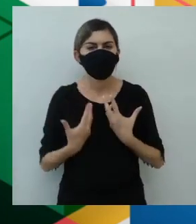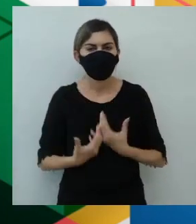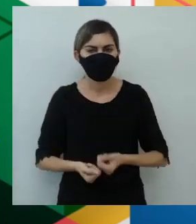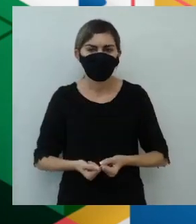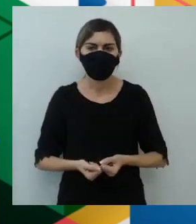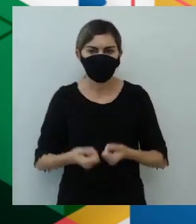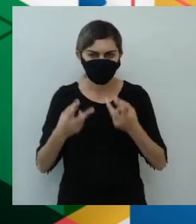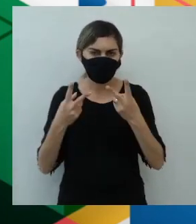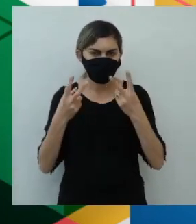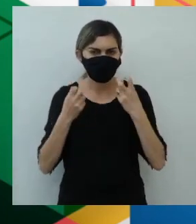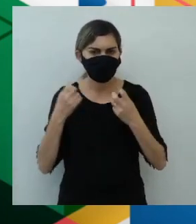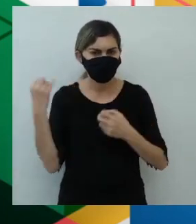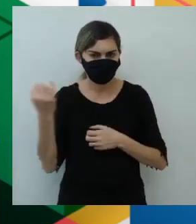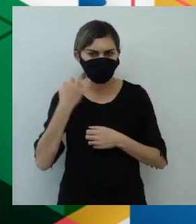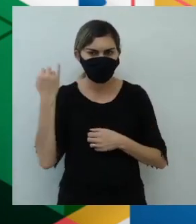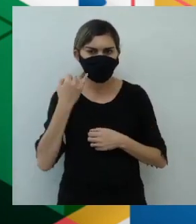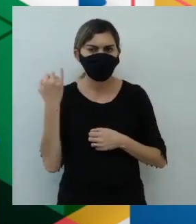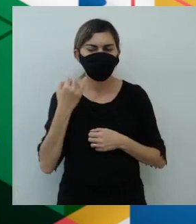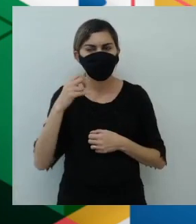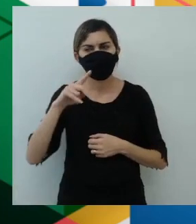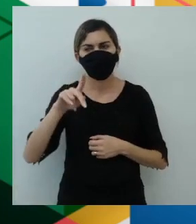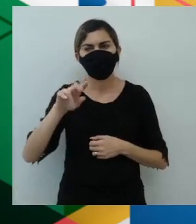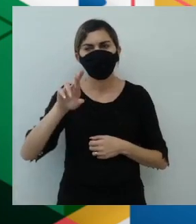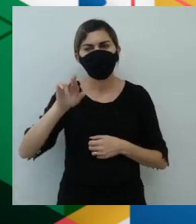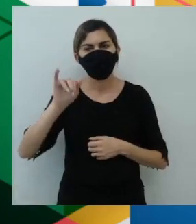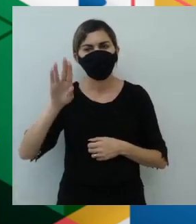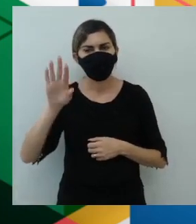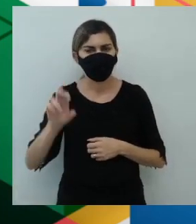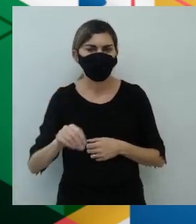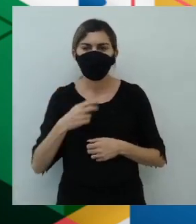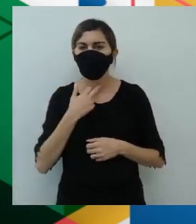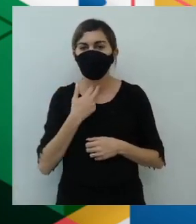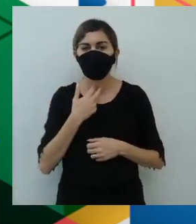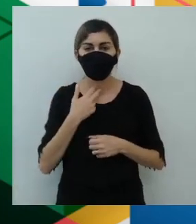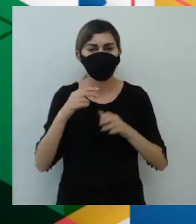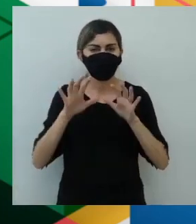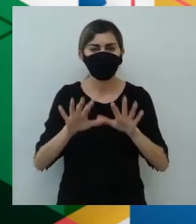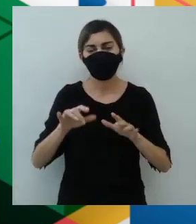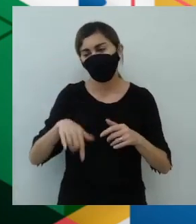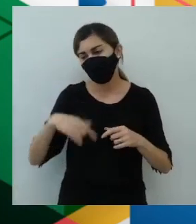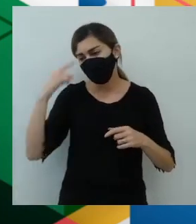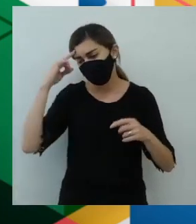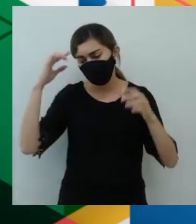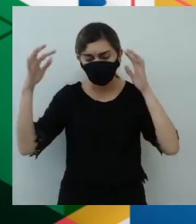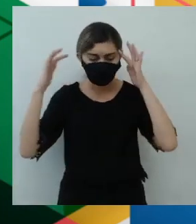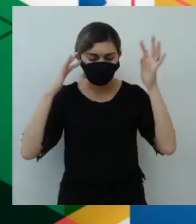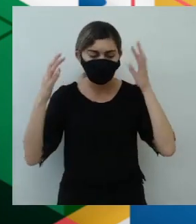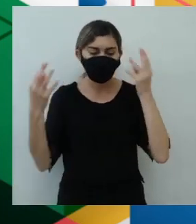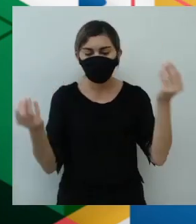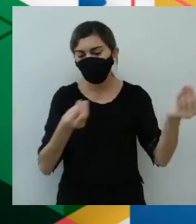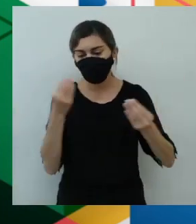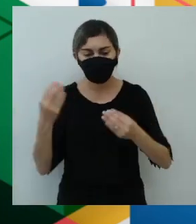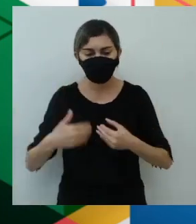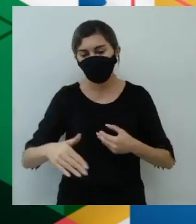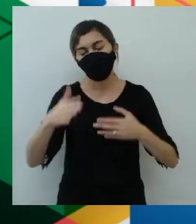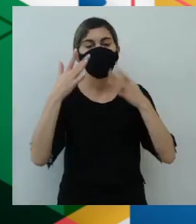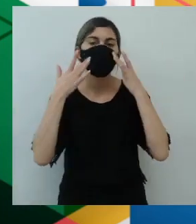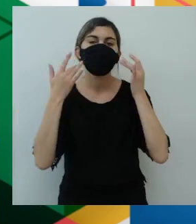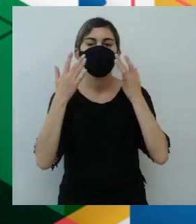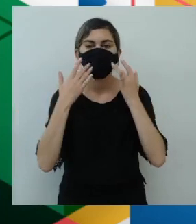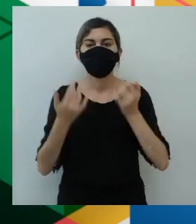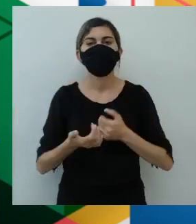você percebeu a importância da rubrica? Porque eu não posso ficar aqui divagando, imaginando como é que vai ser a cena, tá